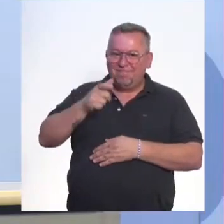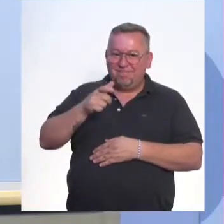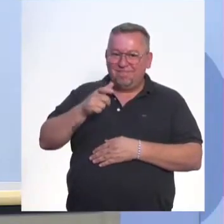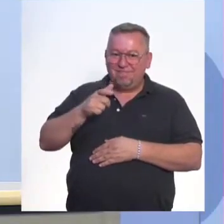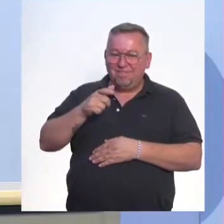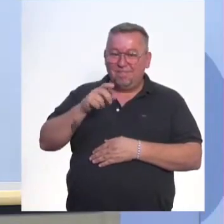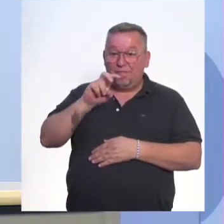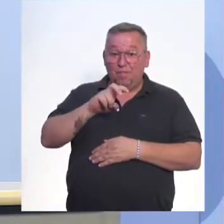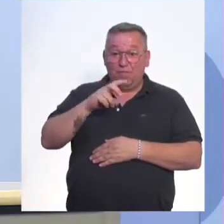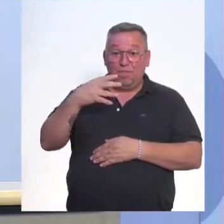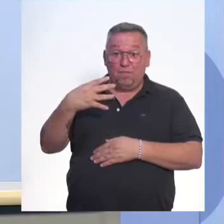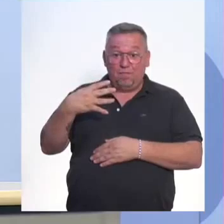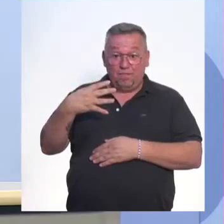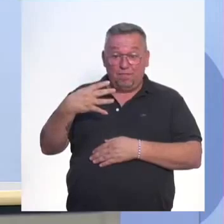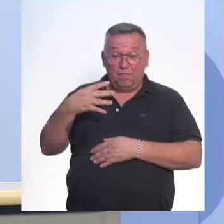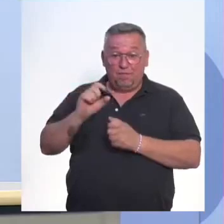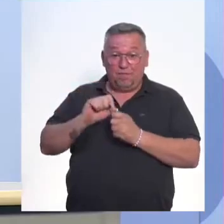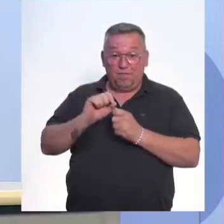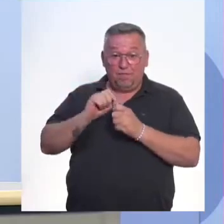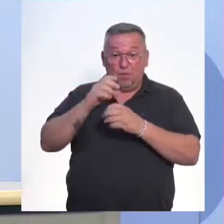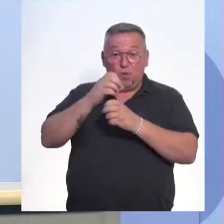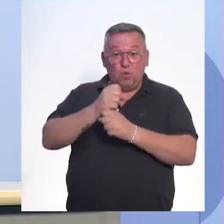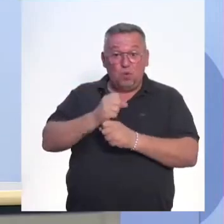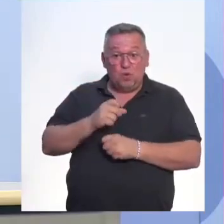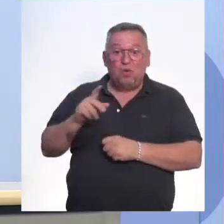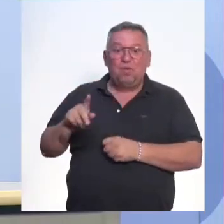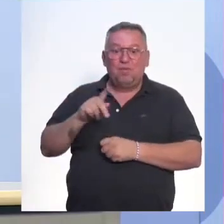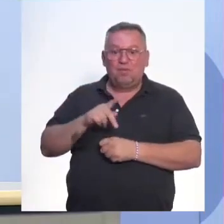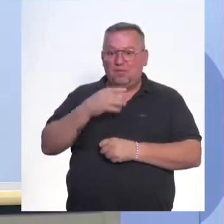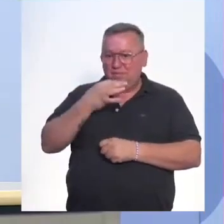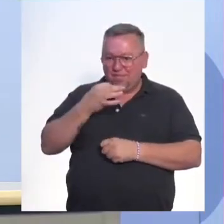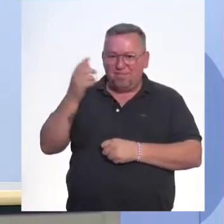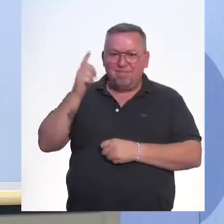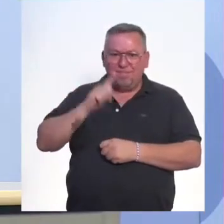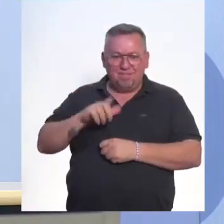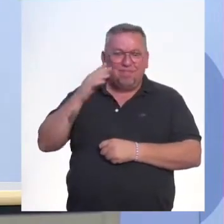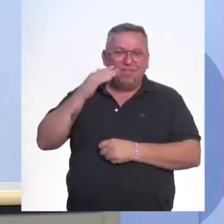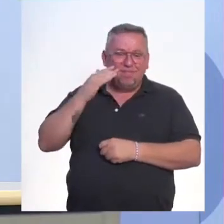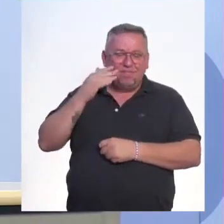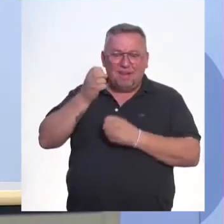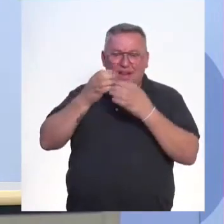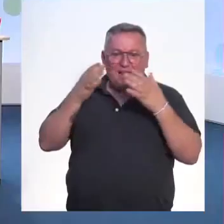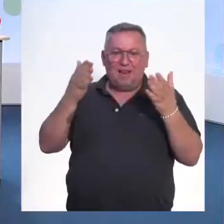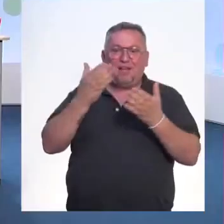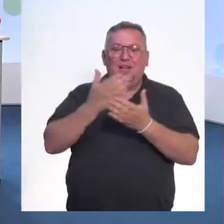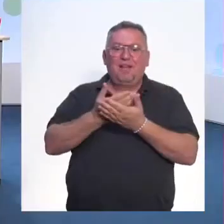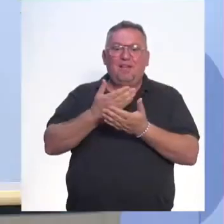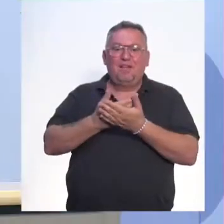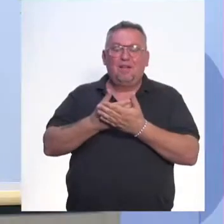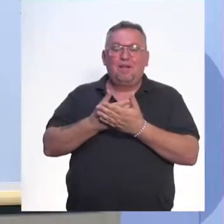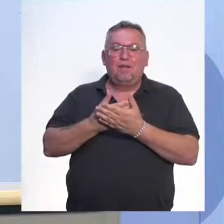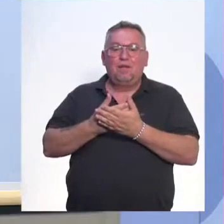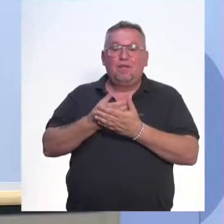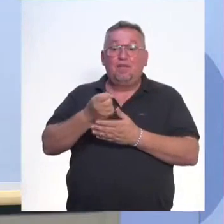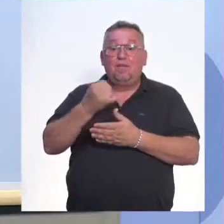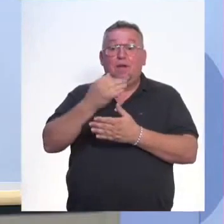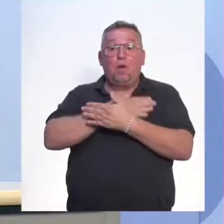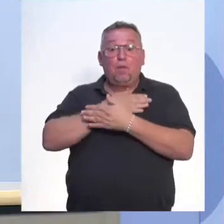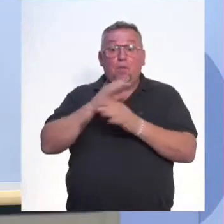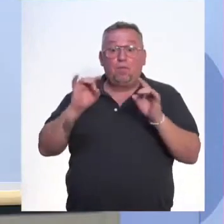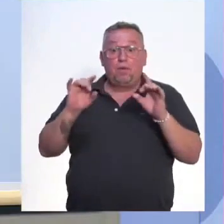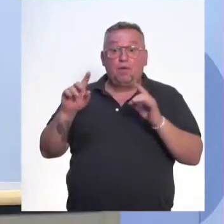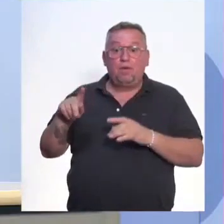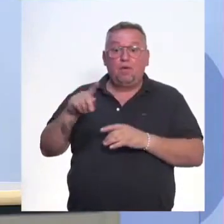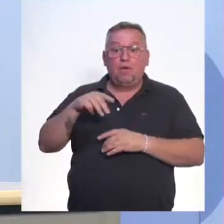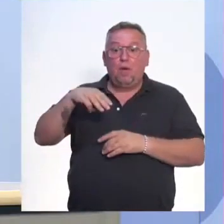deu 54, chegaram a colocar somos, professores, aqui. Eu estou achando que eles estão conseguindo entender direitinho a aula. Quero mandar vários abraços, um especial para o